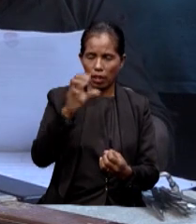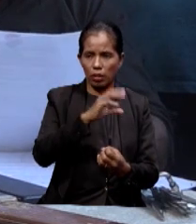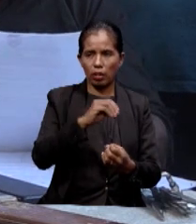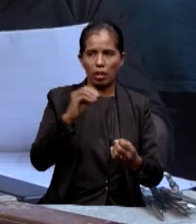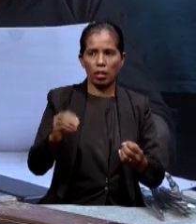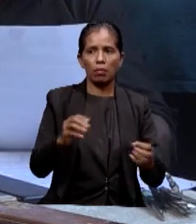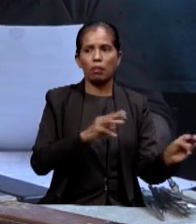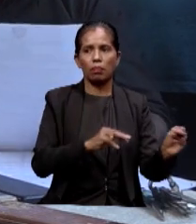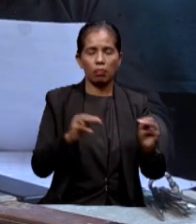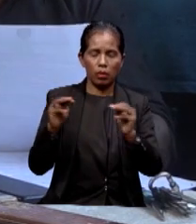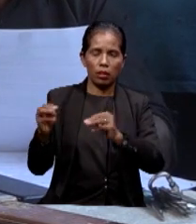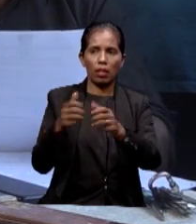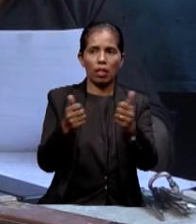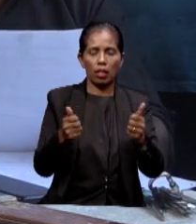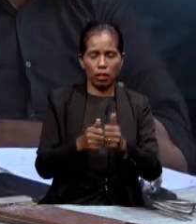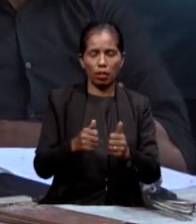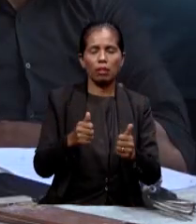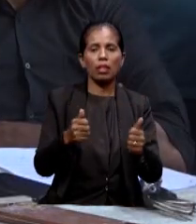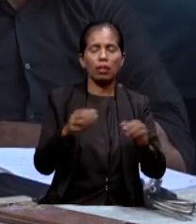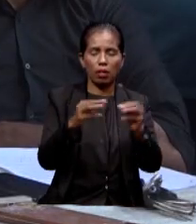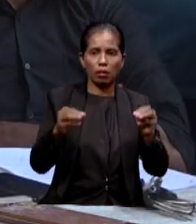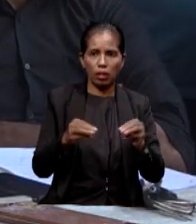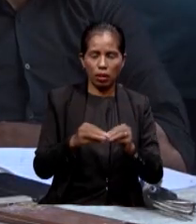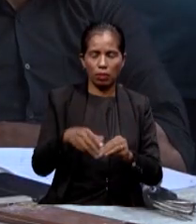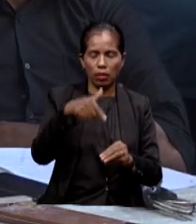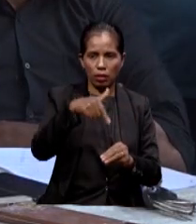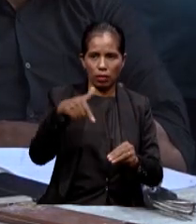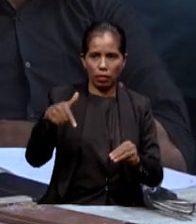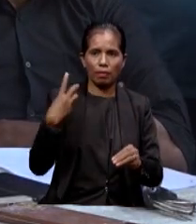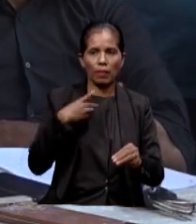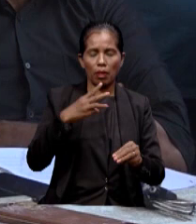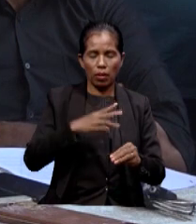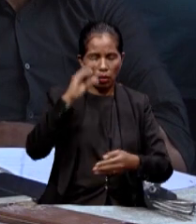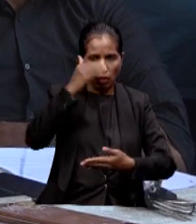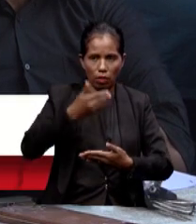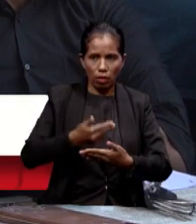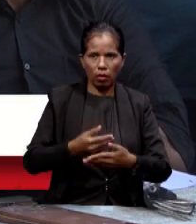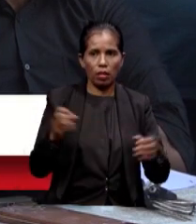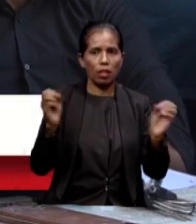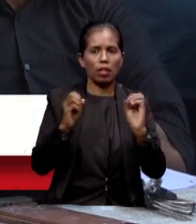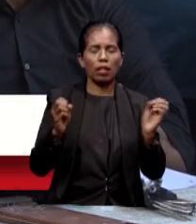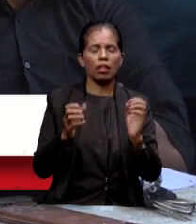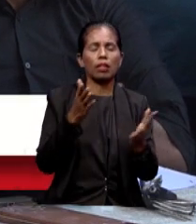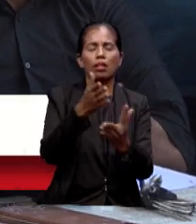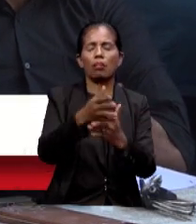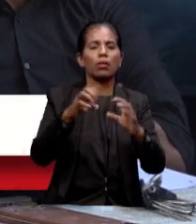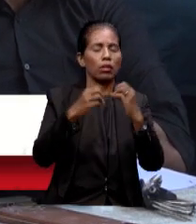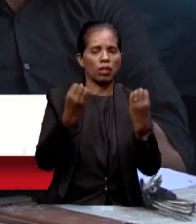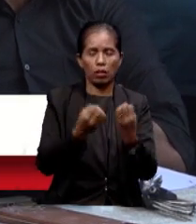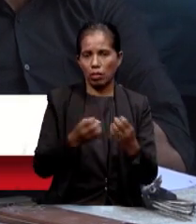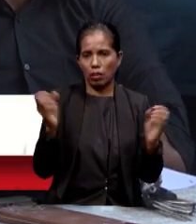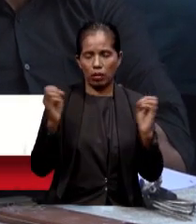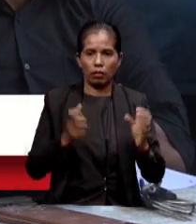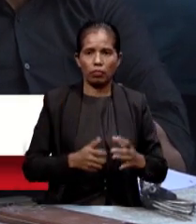ba organização arte marciais setseti. Am nuan mane ne, am ni sobrino ne, am nyan ba mete organização de nabe.